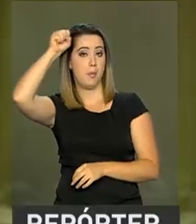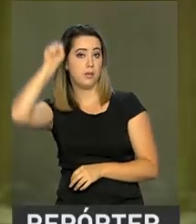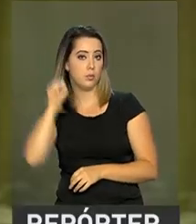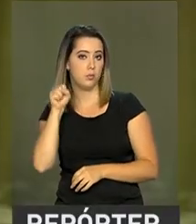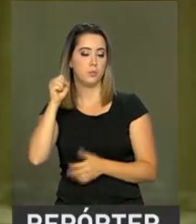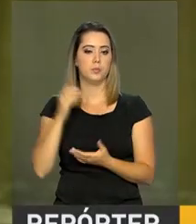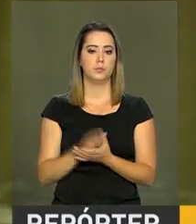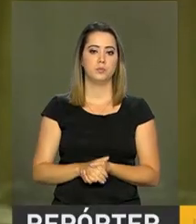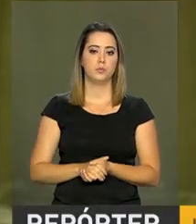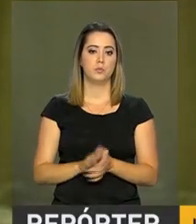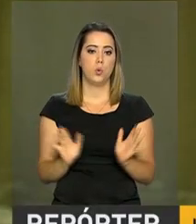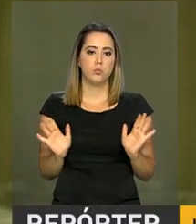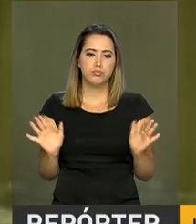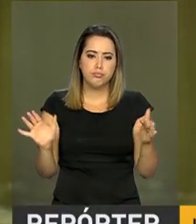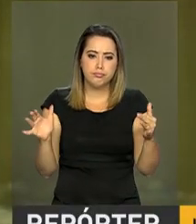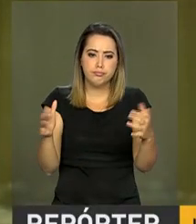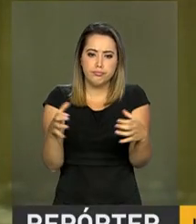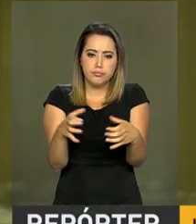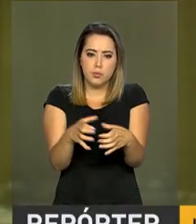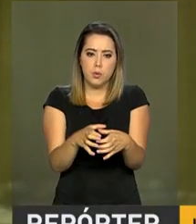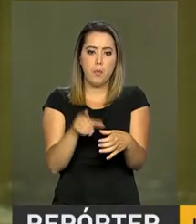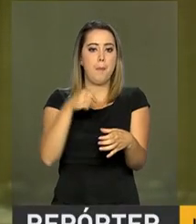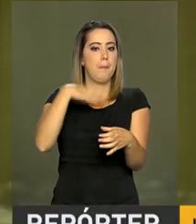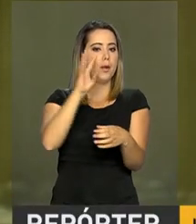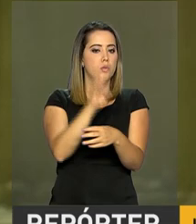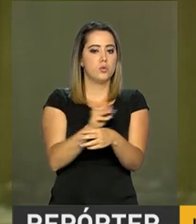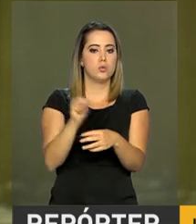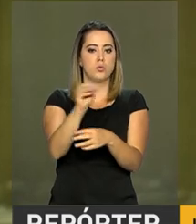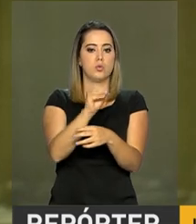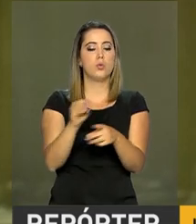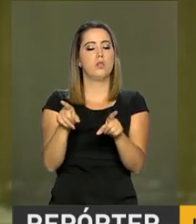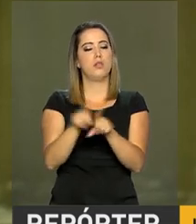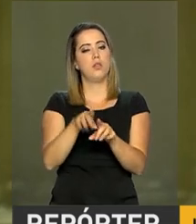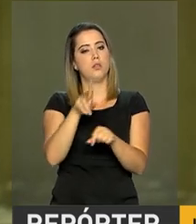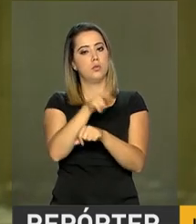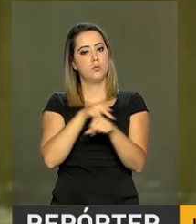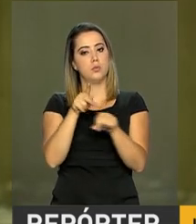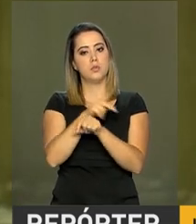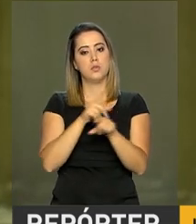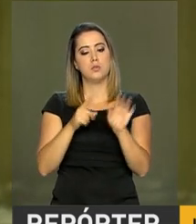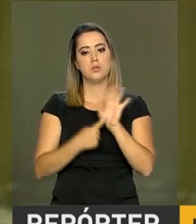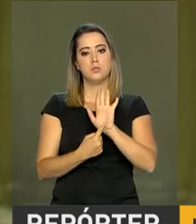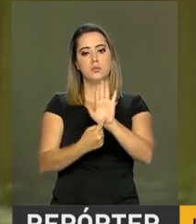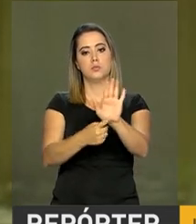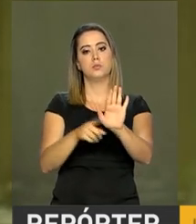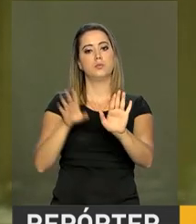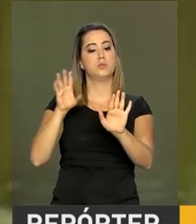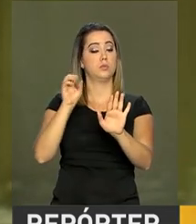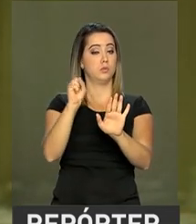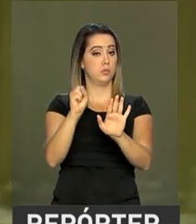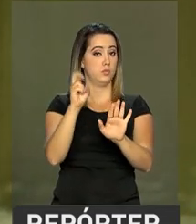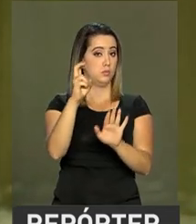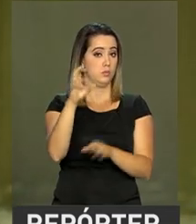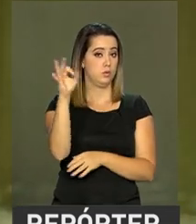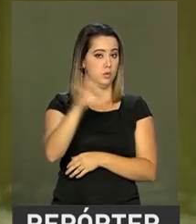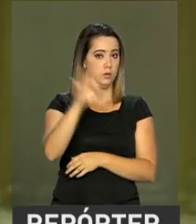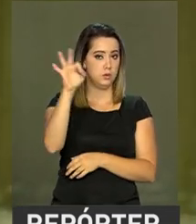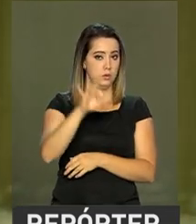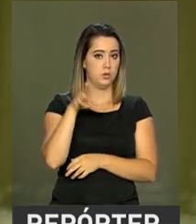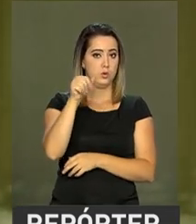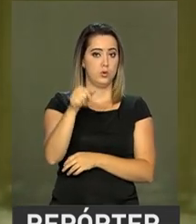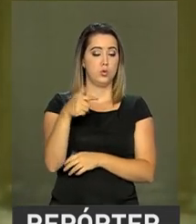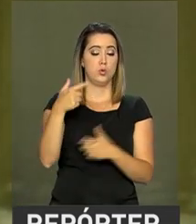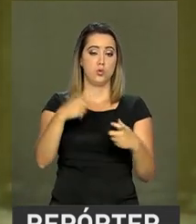menor bioma brasileiro também é o mais preservado do país os dados mostram que cerca de 85% da